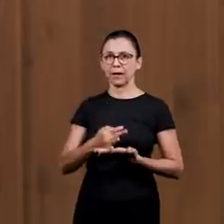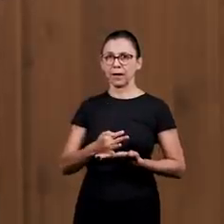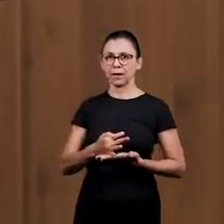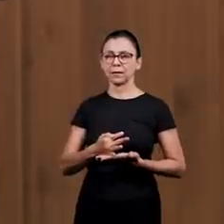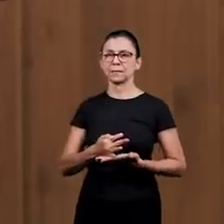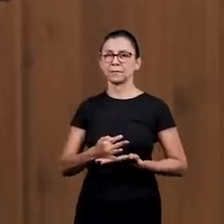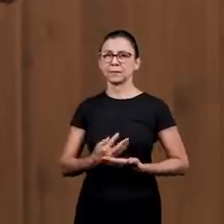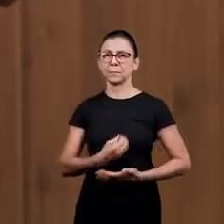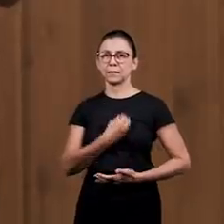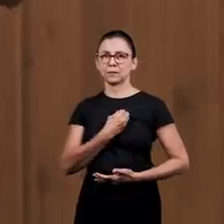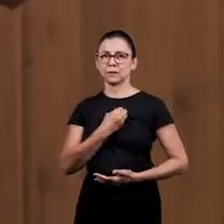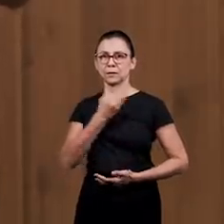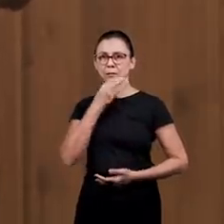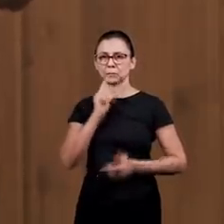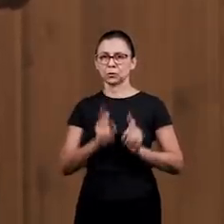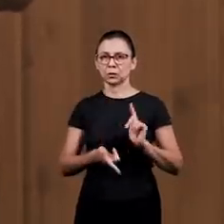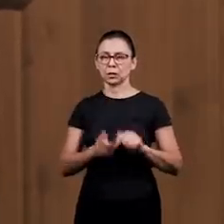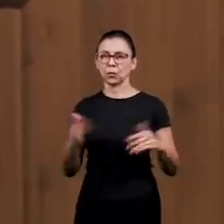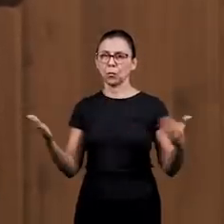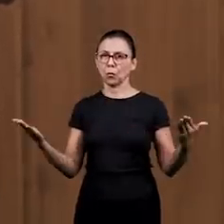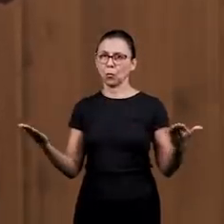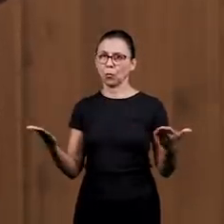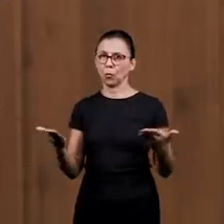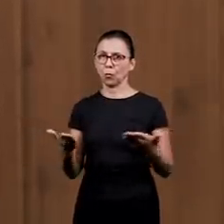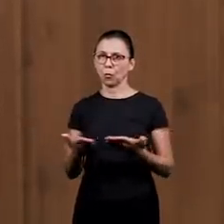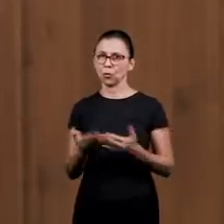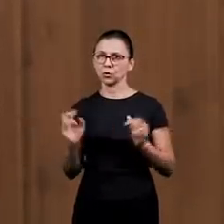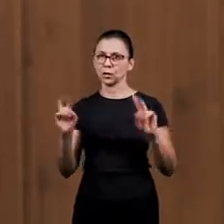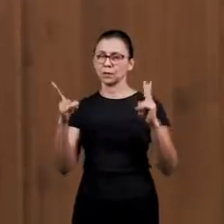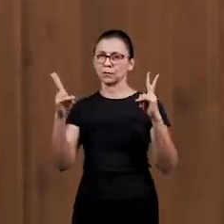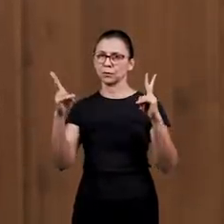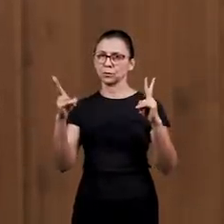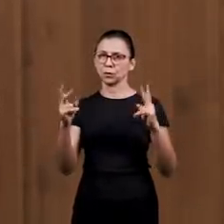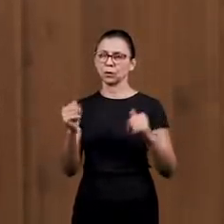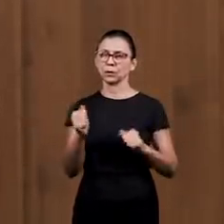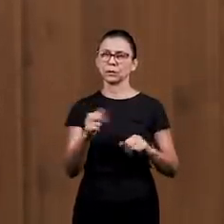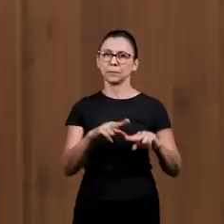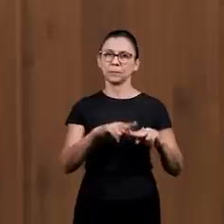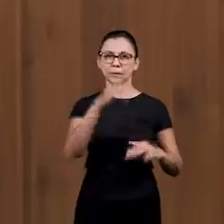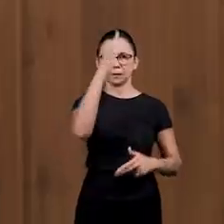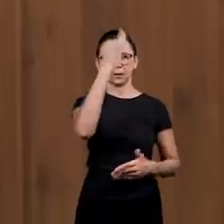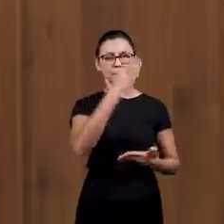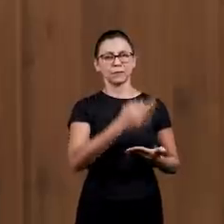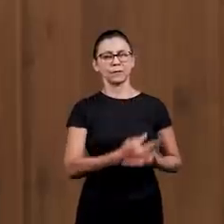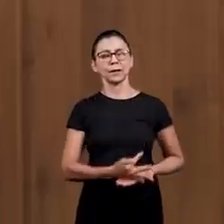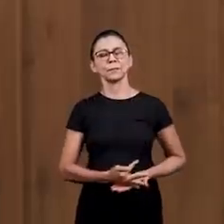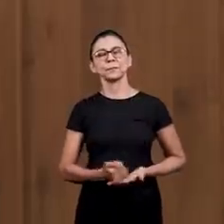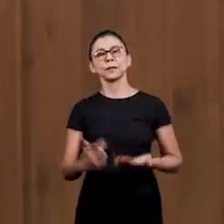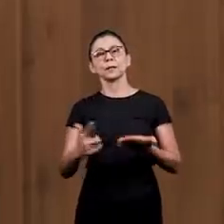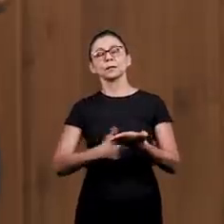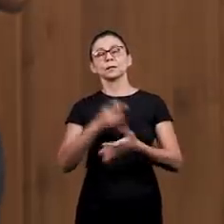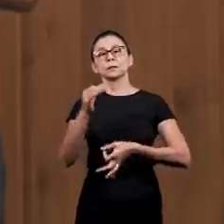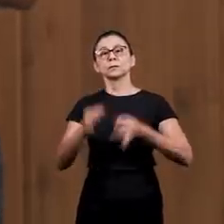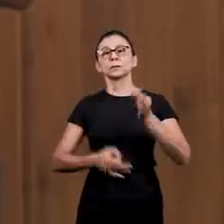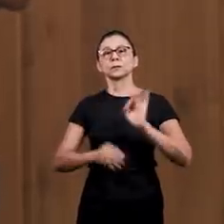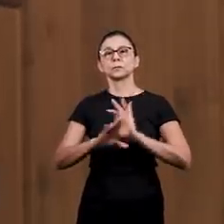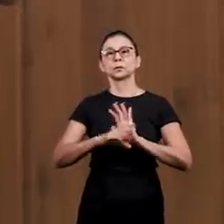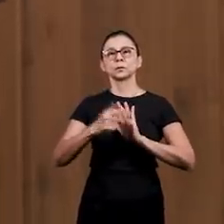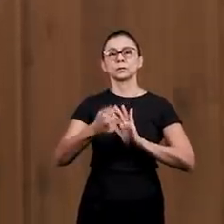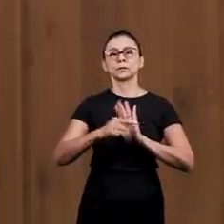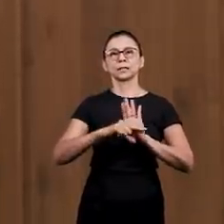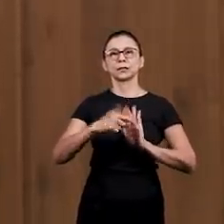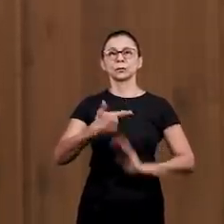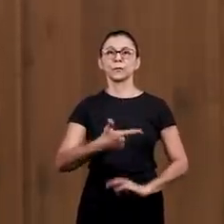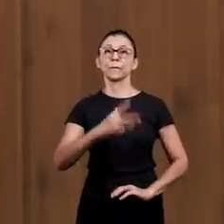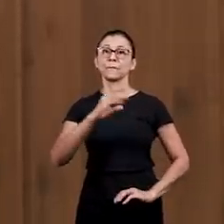fé. Para isso, vamos ler o texto da Palavra de Deus, que se encontra no livro de Juízes, capítulo 7, versículo